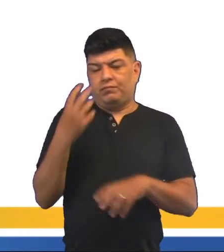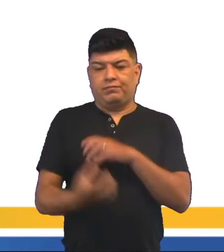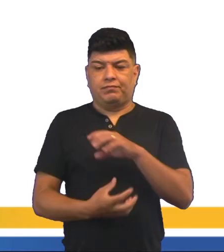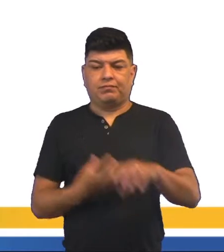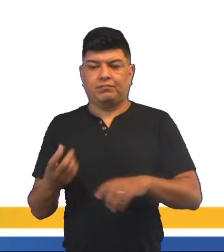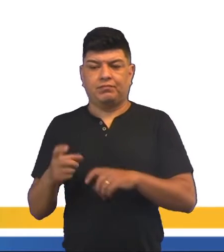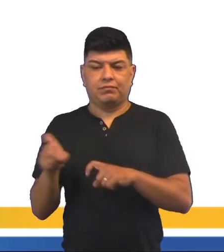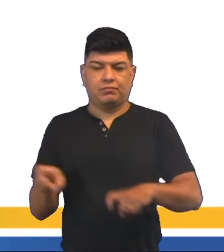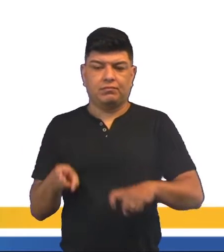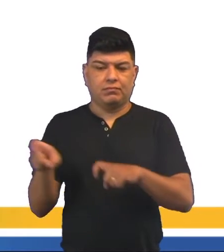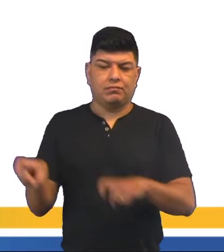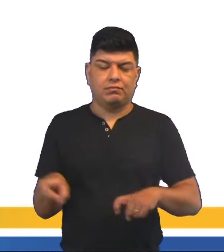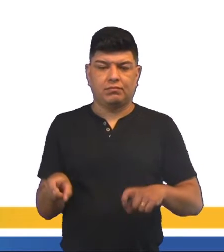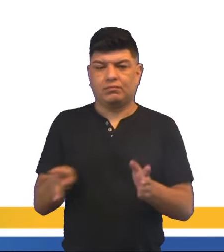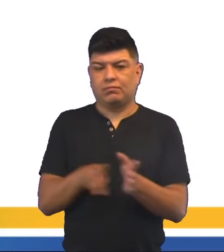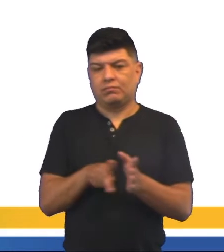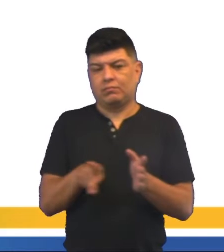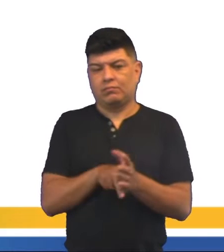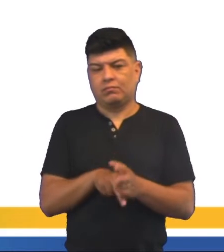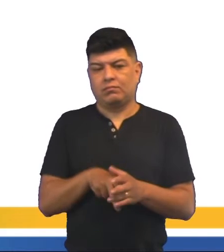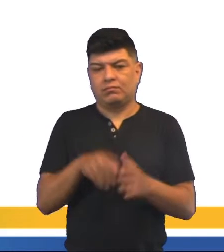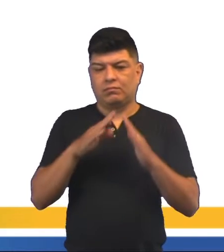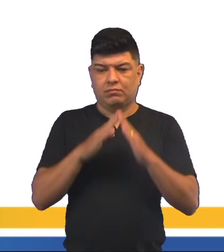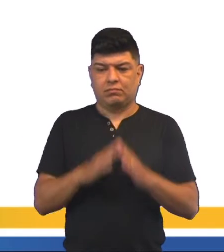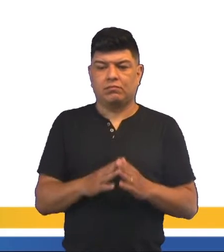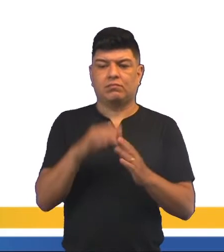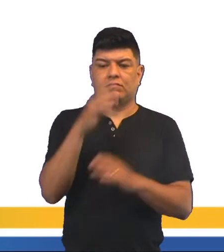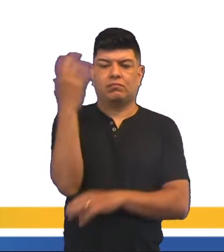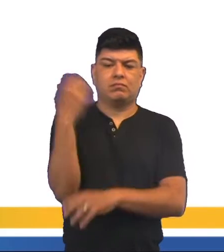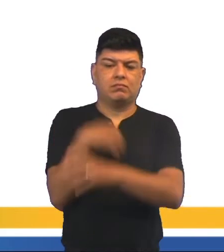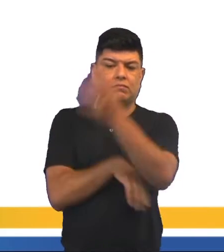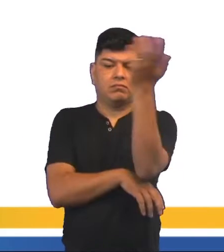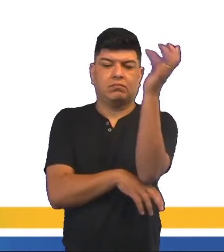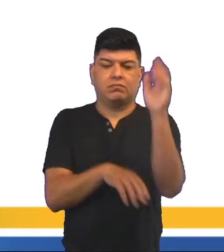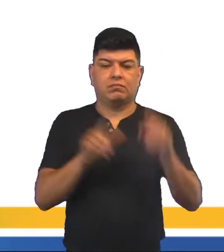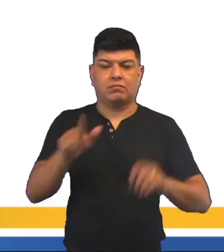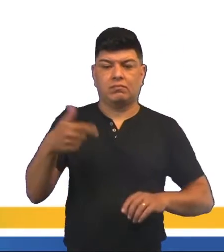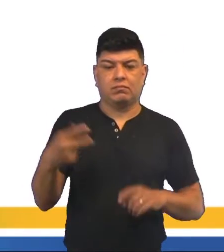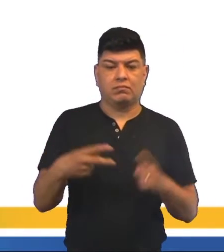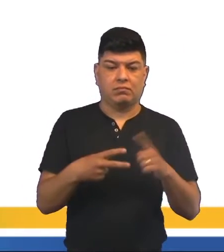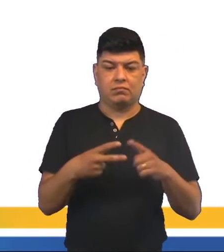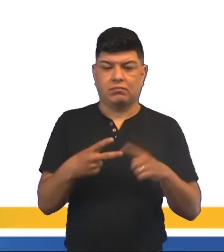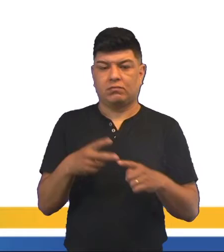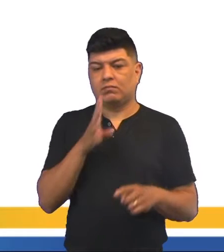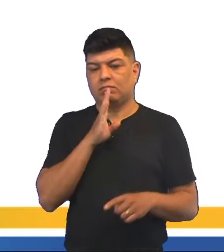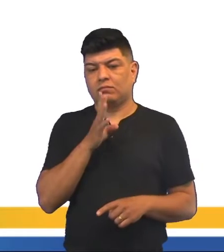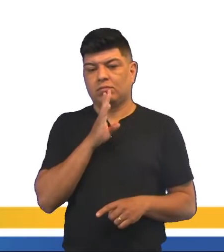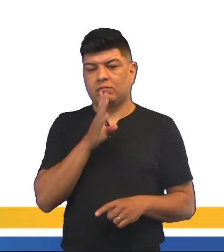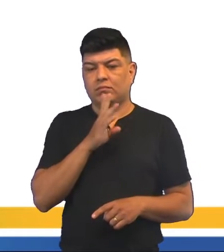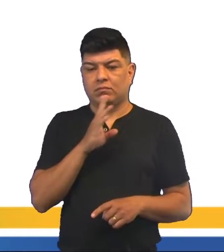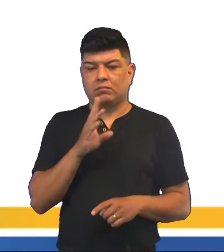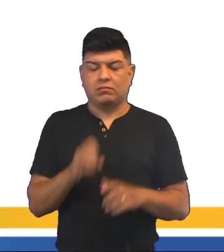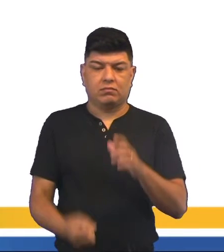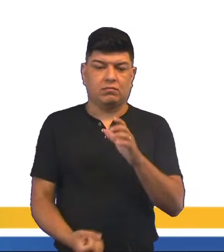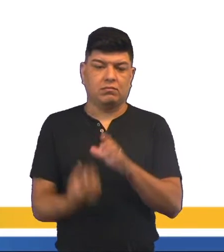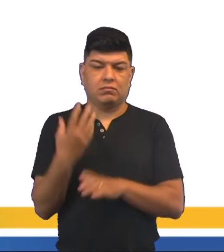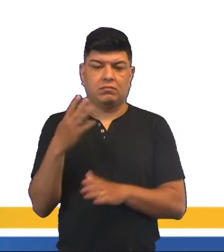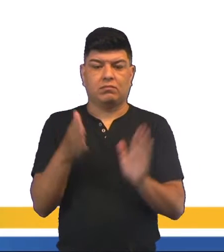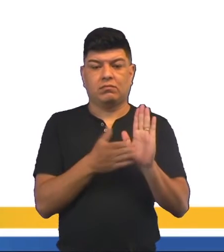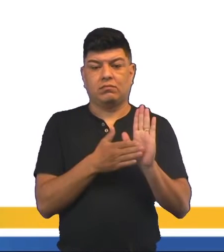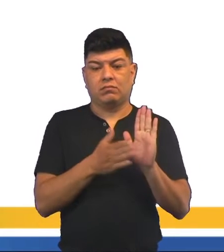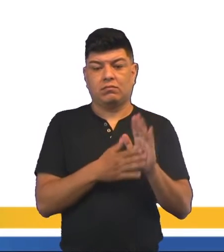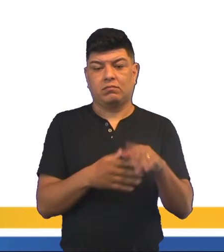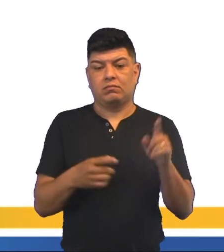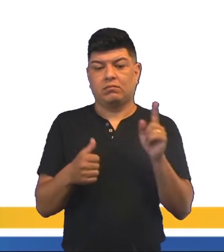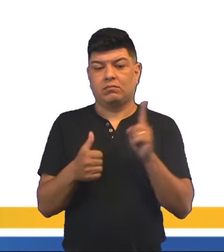agrária apropriada para os moradores da floresta. Duas fases podem ser identificadas no processo de construção da proposta.